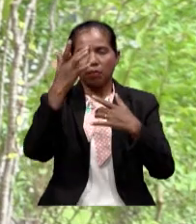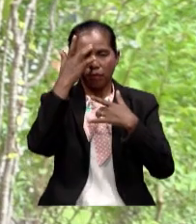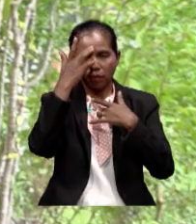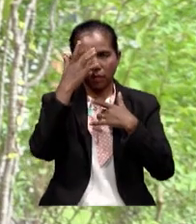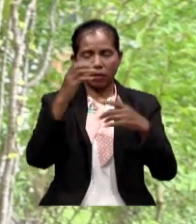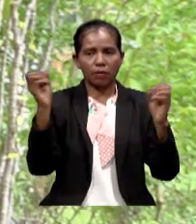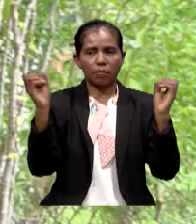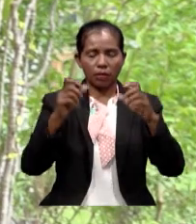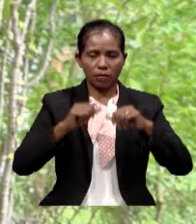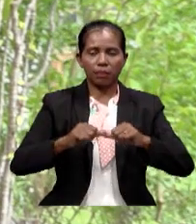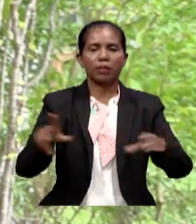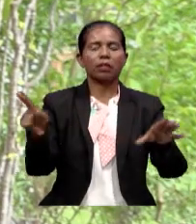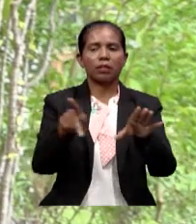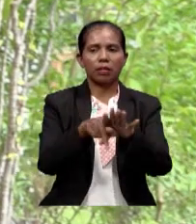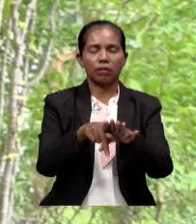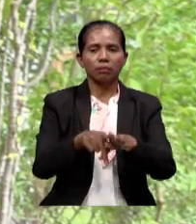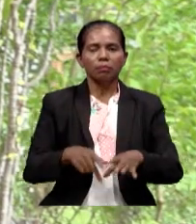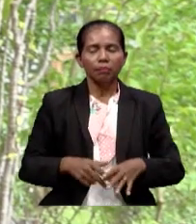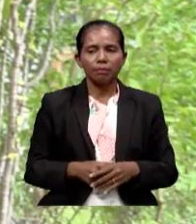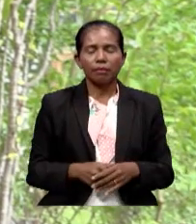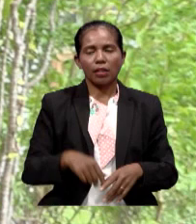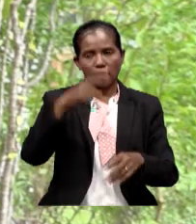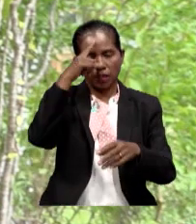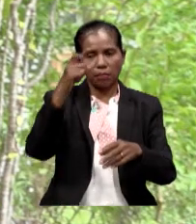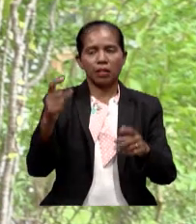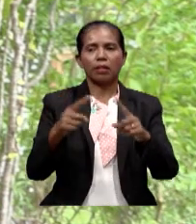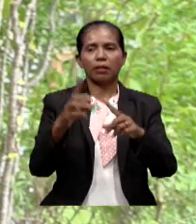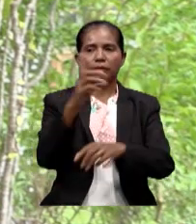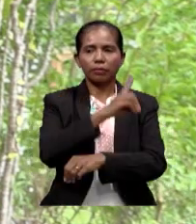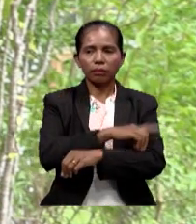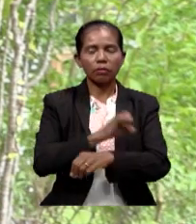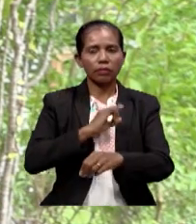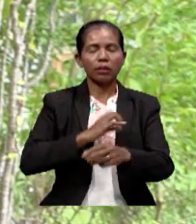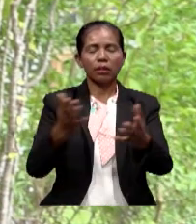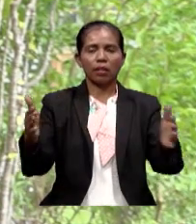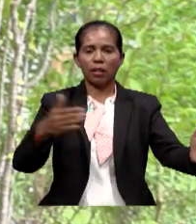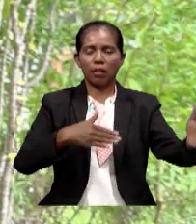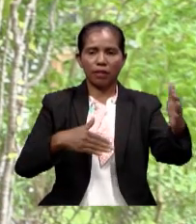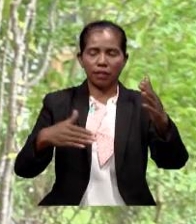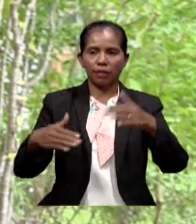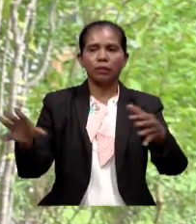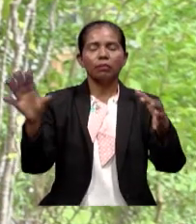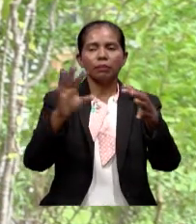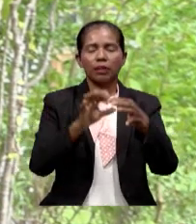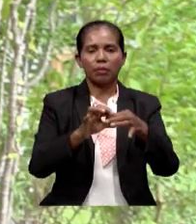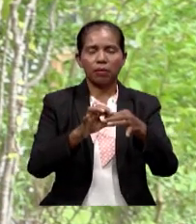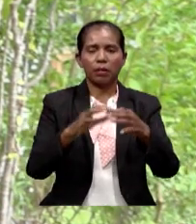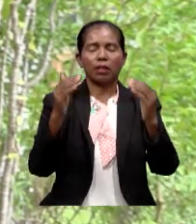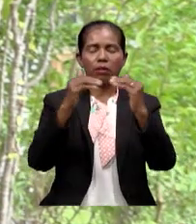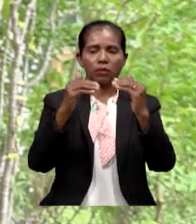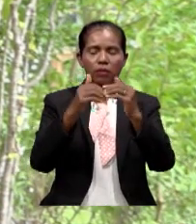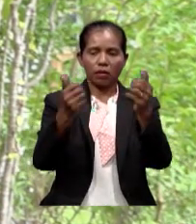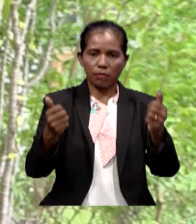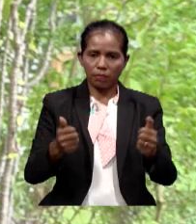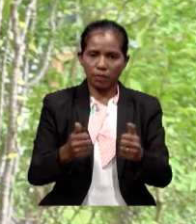la participaona, la participaona. Também mag ohin, há uma iniciativa de alívio membros da Assembleia Geral a